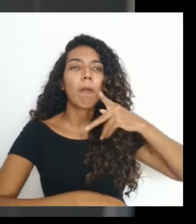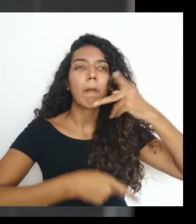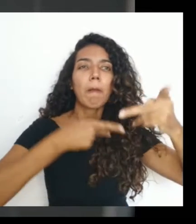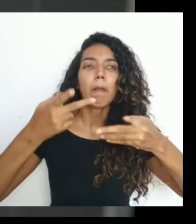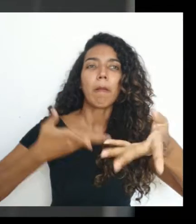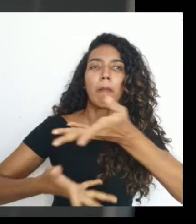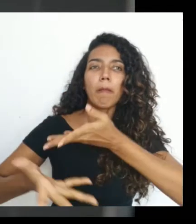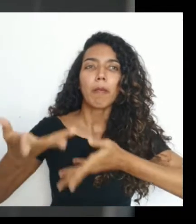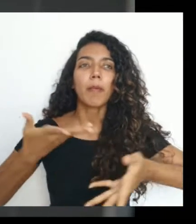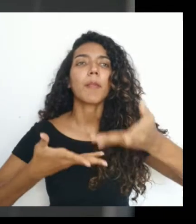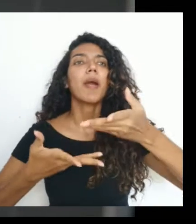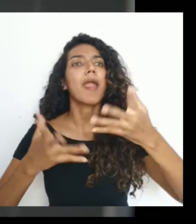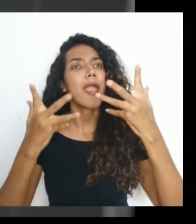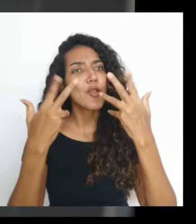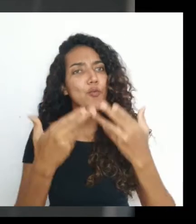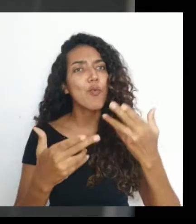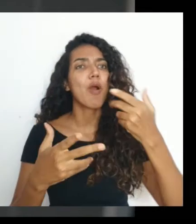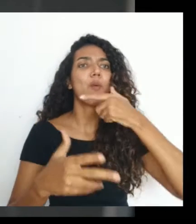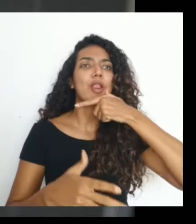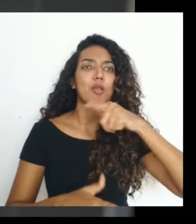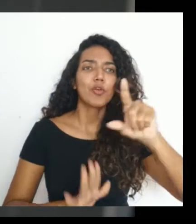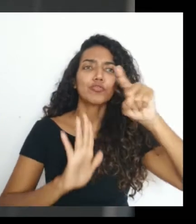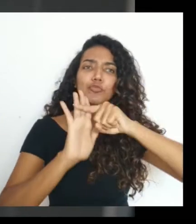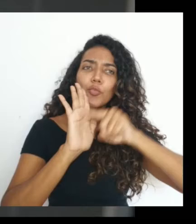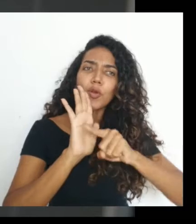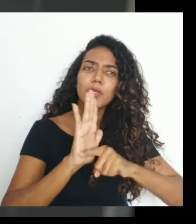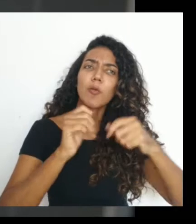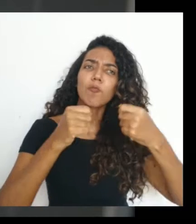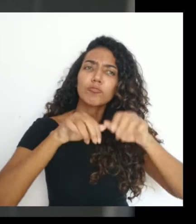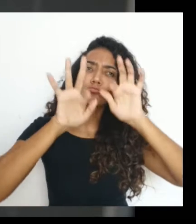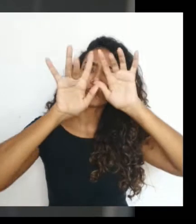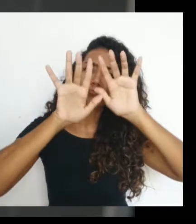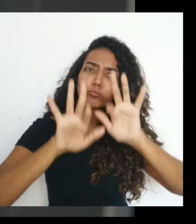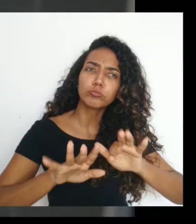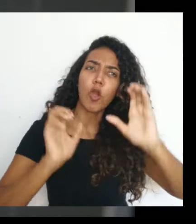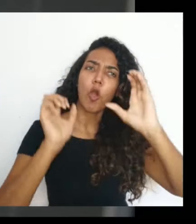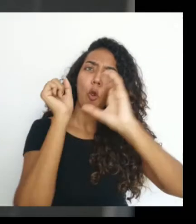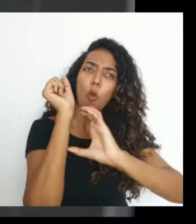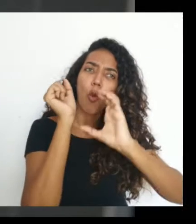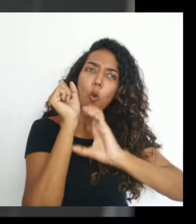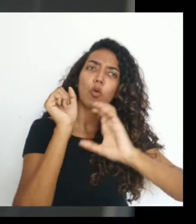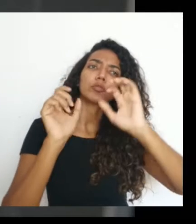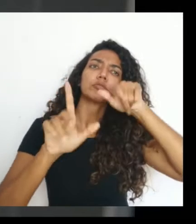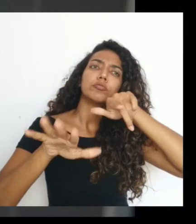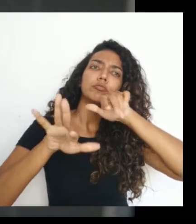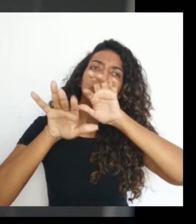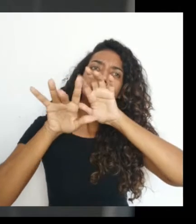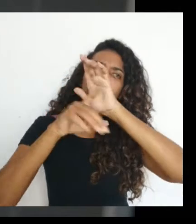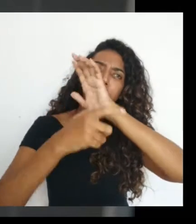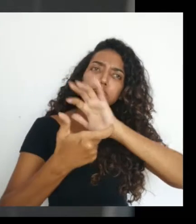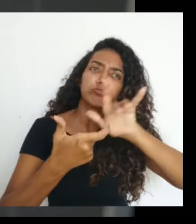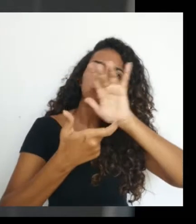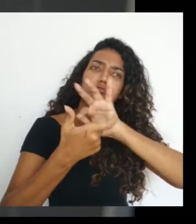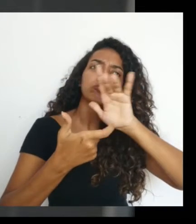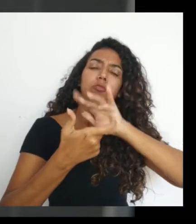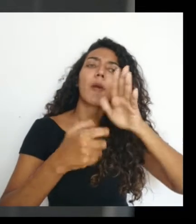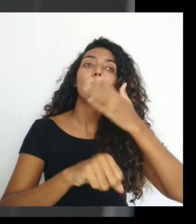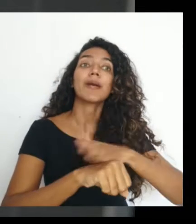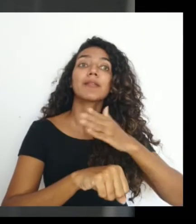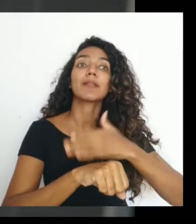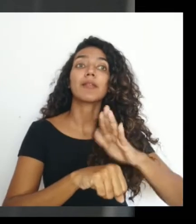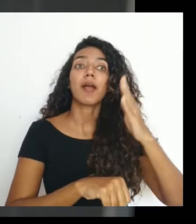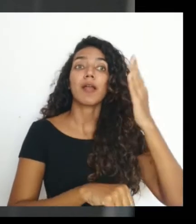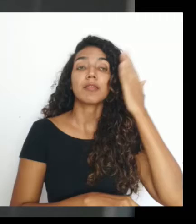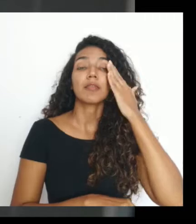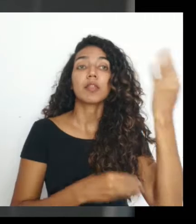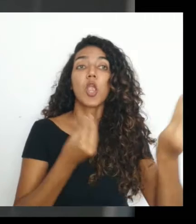precisa escrever código para voltar para ter uma certa prática e entender melhor como é que esse negócio funciona. Nessa aula de hoje a gente vai falar